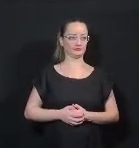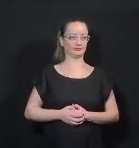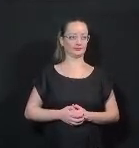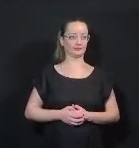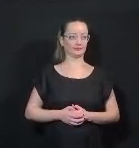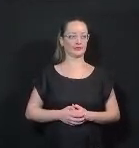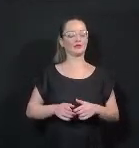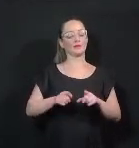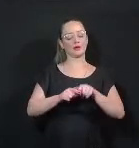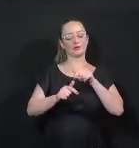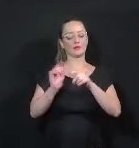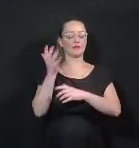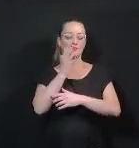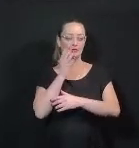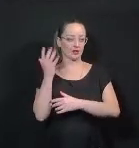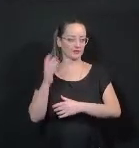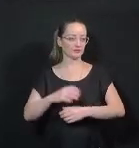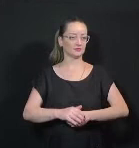florestas e no campo.